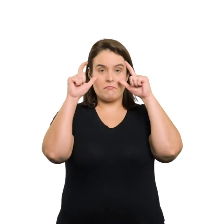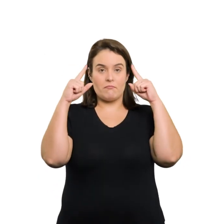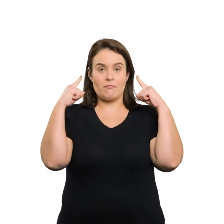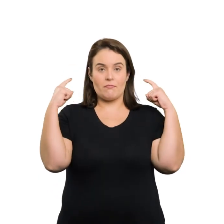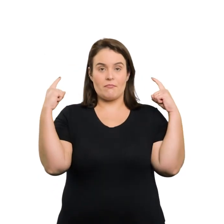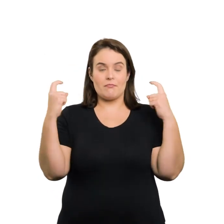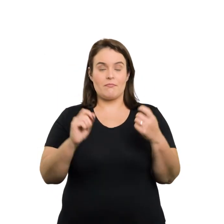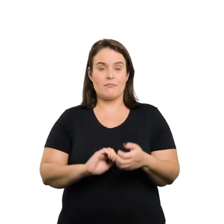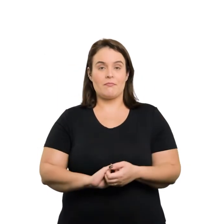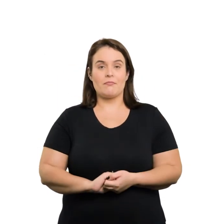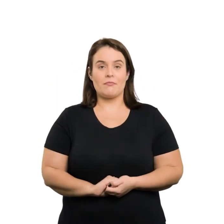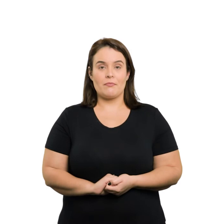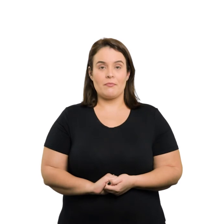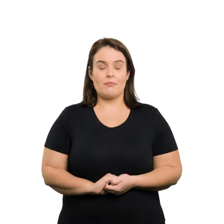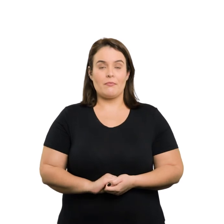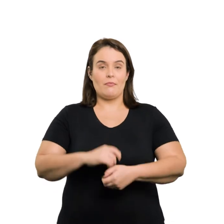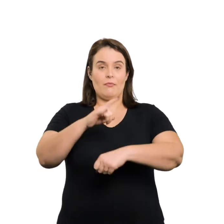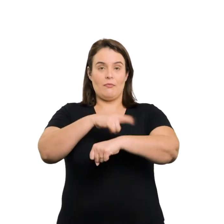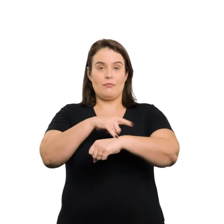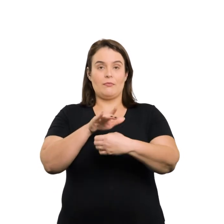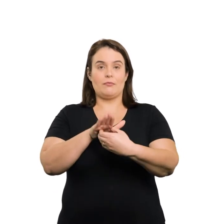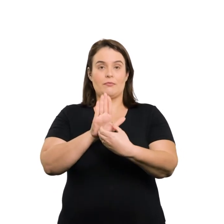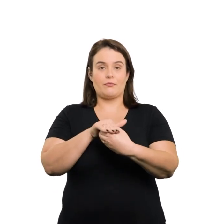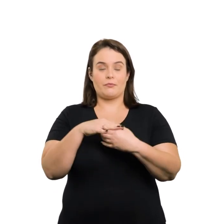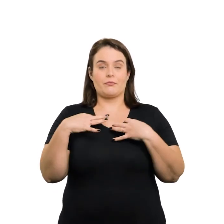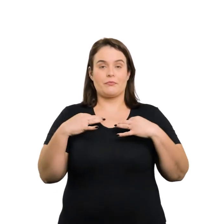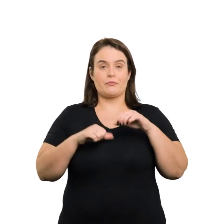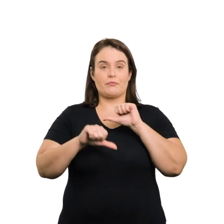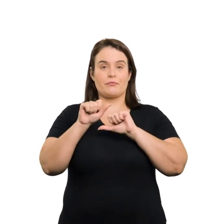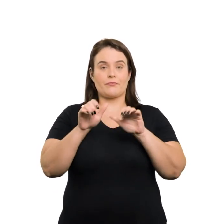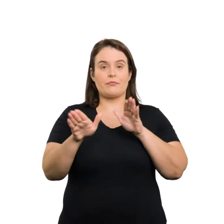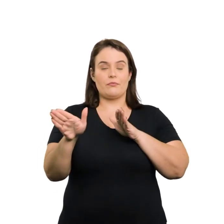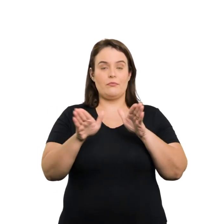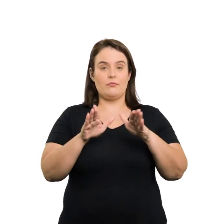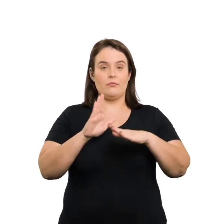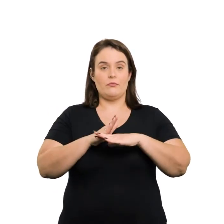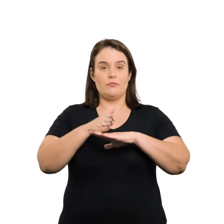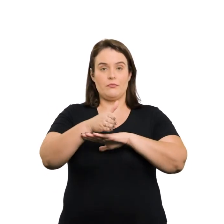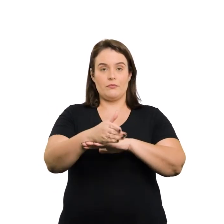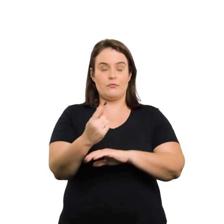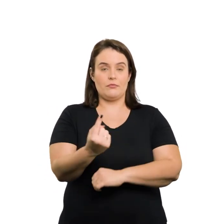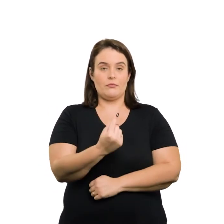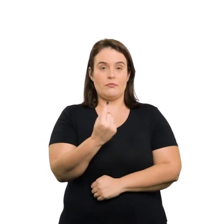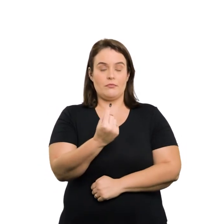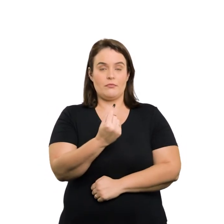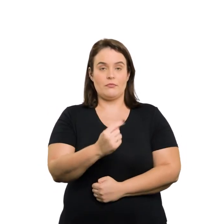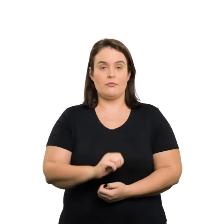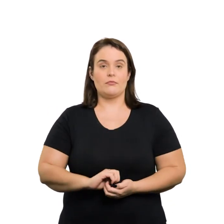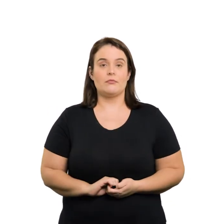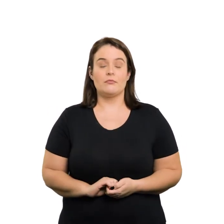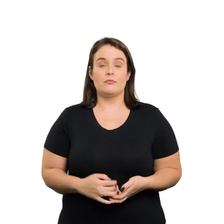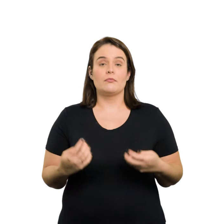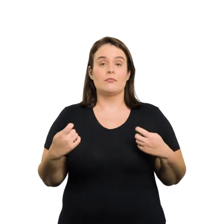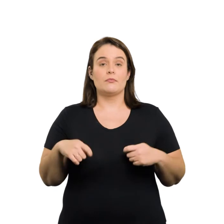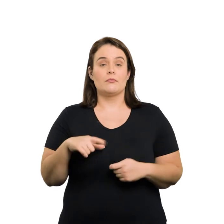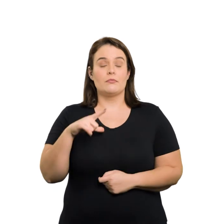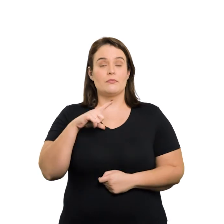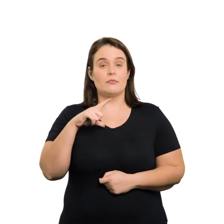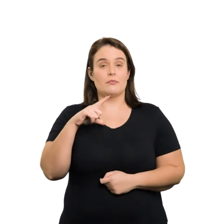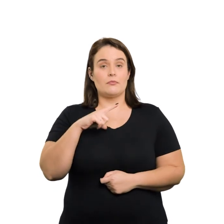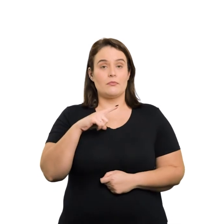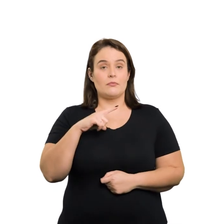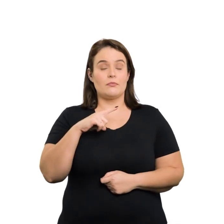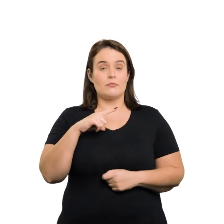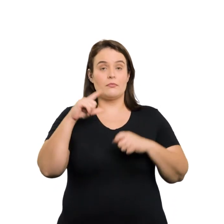Alarme. Os sanitários, banheiros e vestiários acessíveis com entrada independente devem possuir